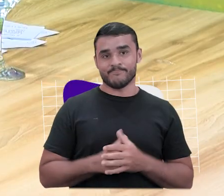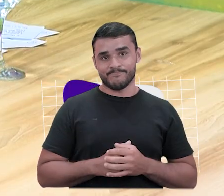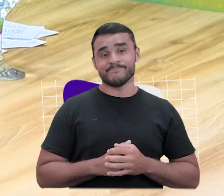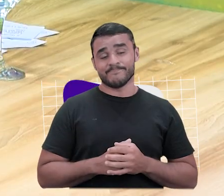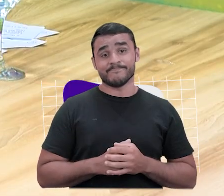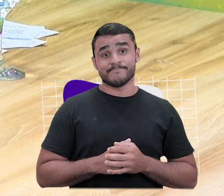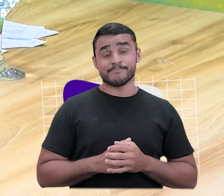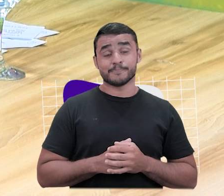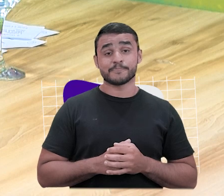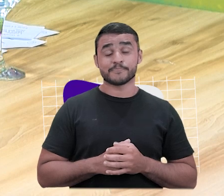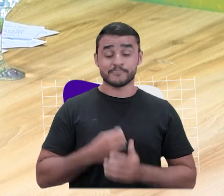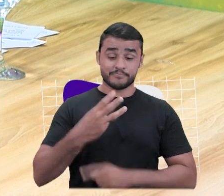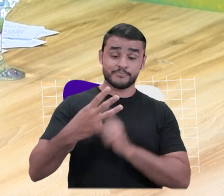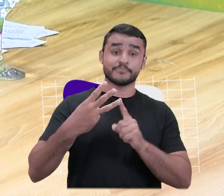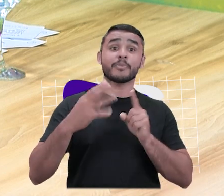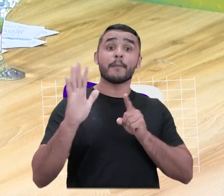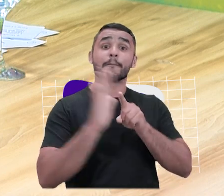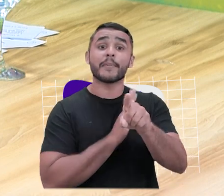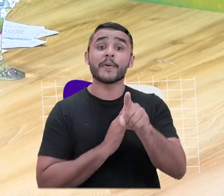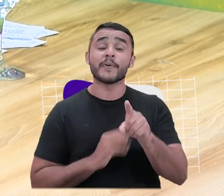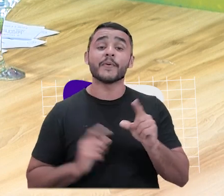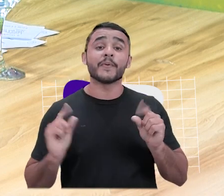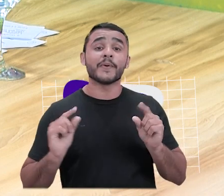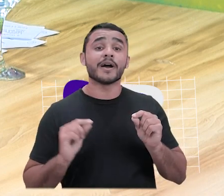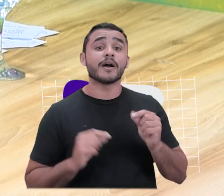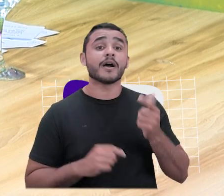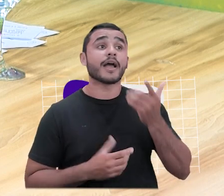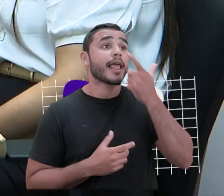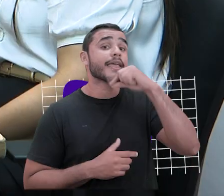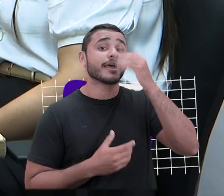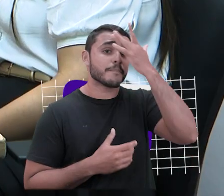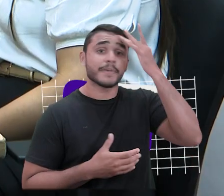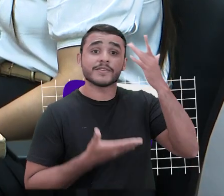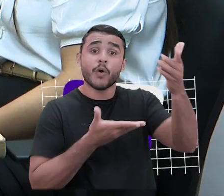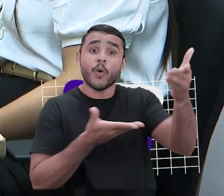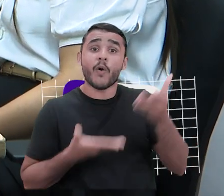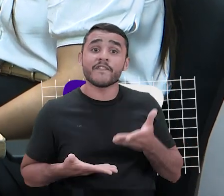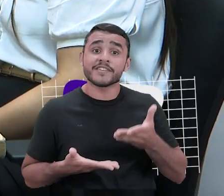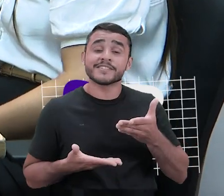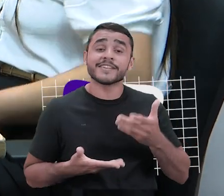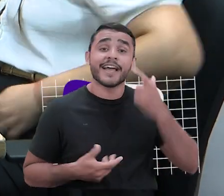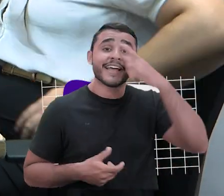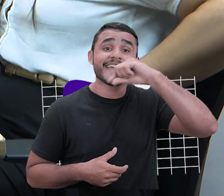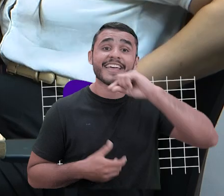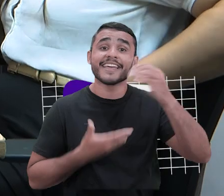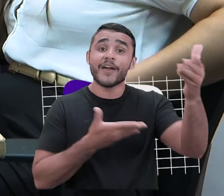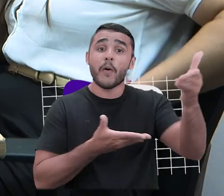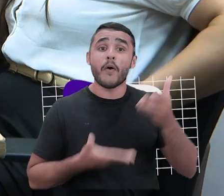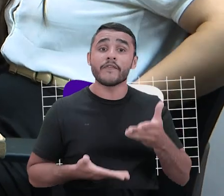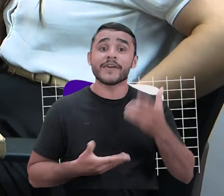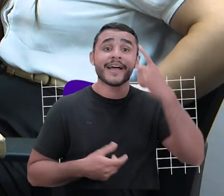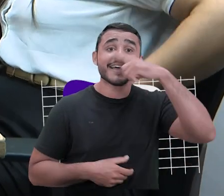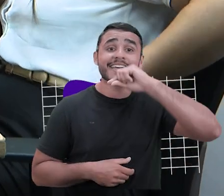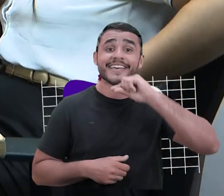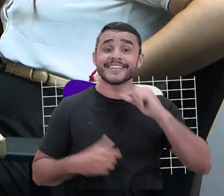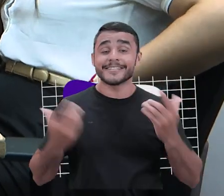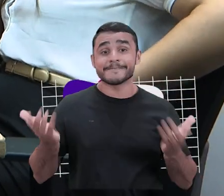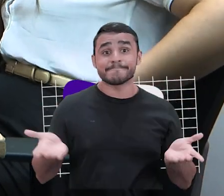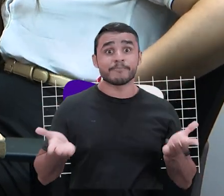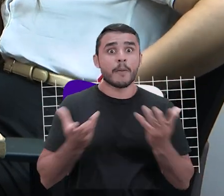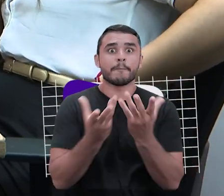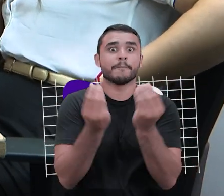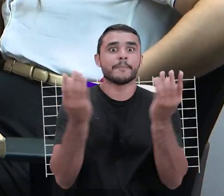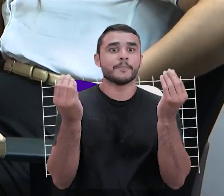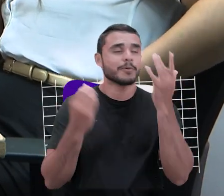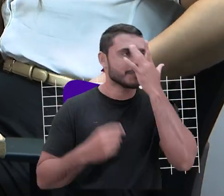você quer que eu traga aqui para inspirar também outras pessoas? Sério. Eu tenho medo de cometer injustiças assim, enormes, porque tem muita gente